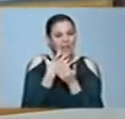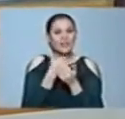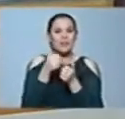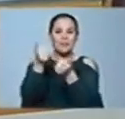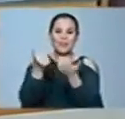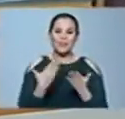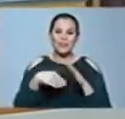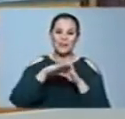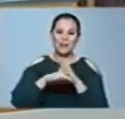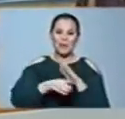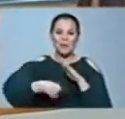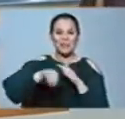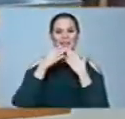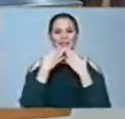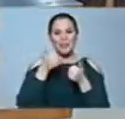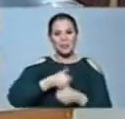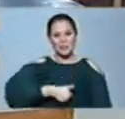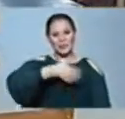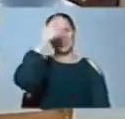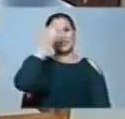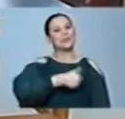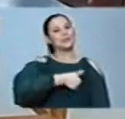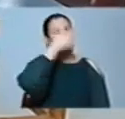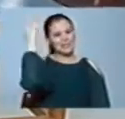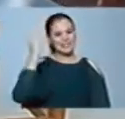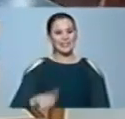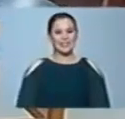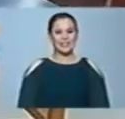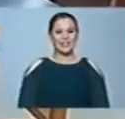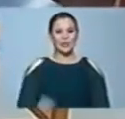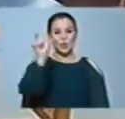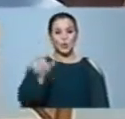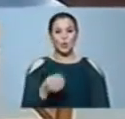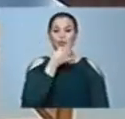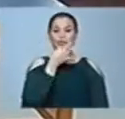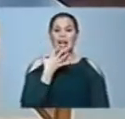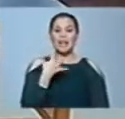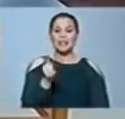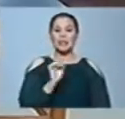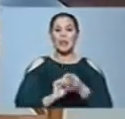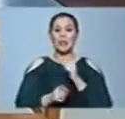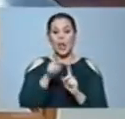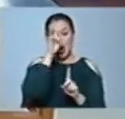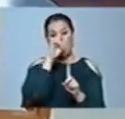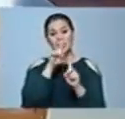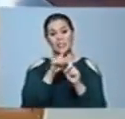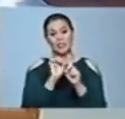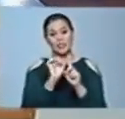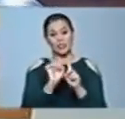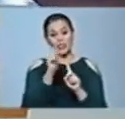vindo à praça muito obrigado mania do dia mais uma acha que é possível ver que a comissão